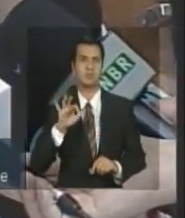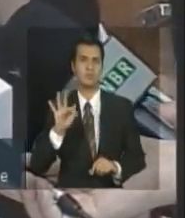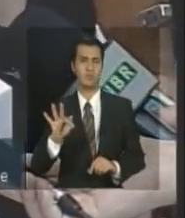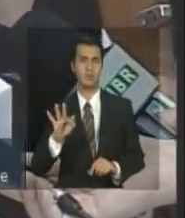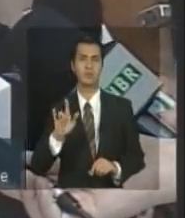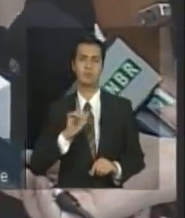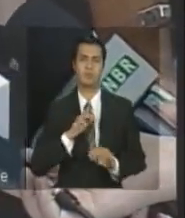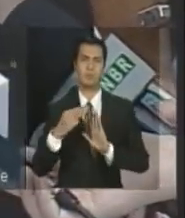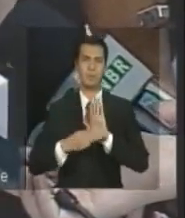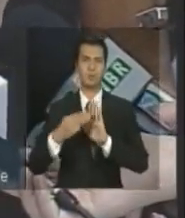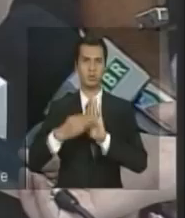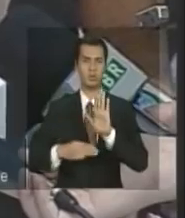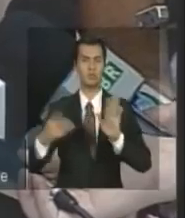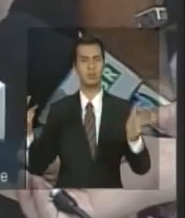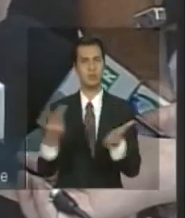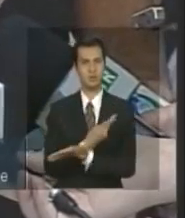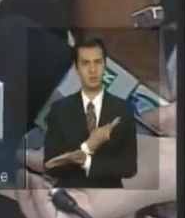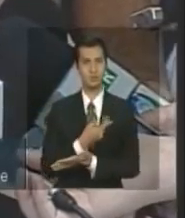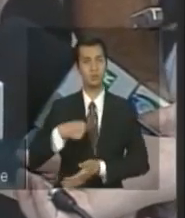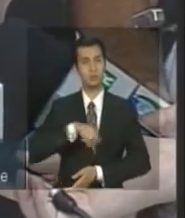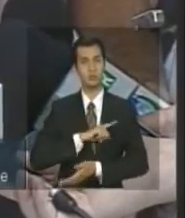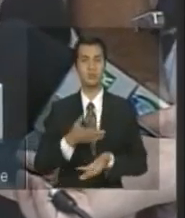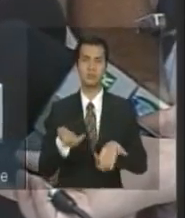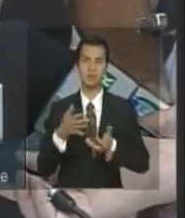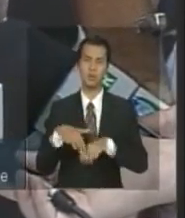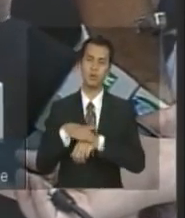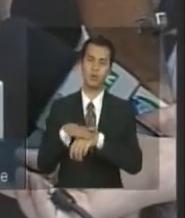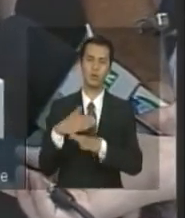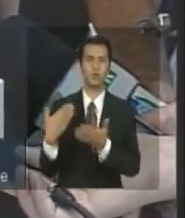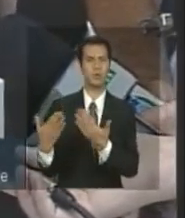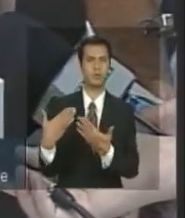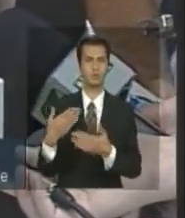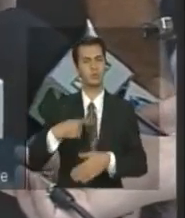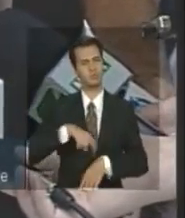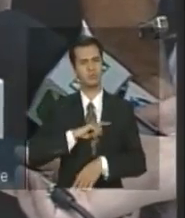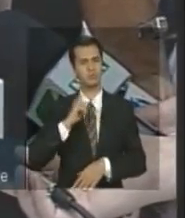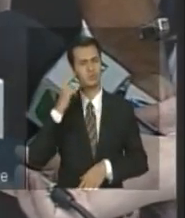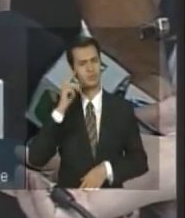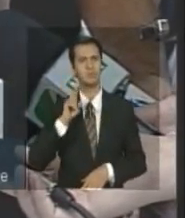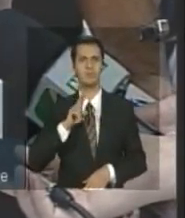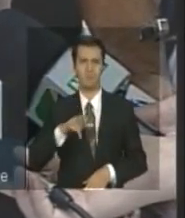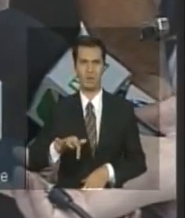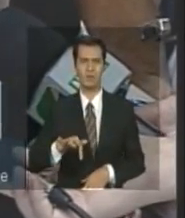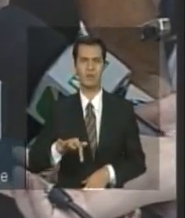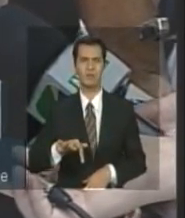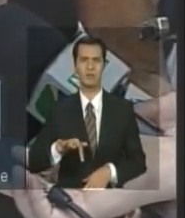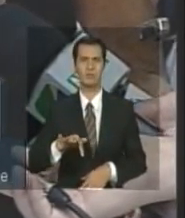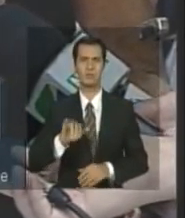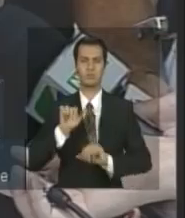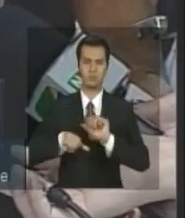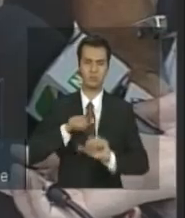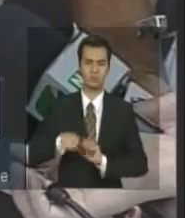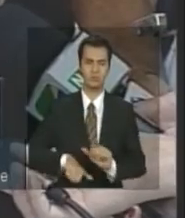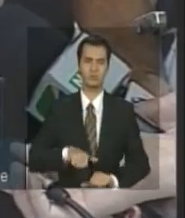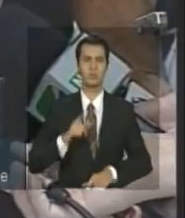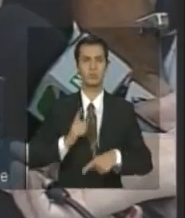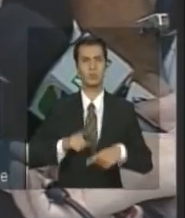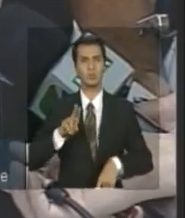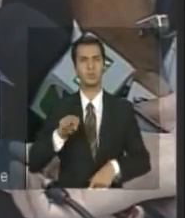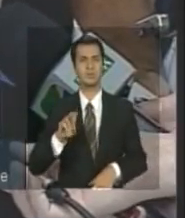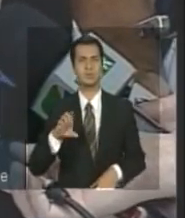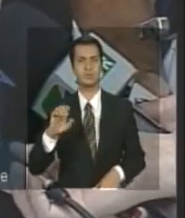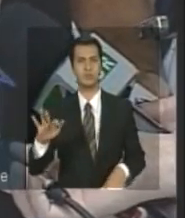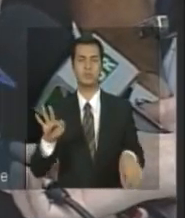e nós pretendemos conversar com a Unicef, e isso, na nossa avaliação, será corrigido, porque tanto a Unicef quanto o governo brasileiro